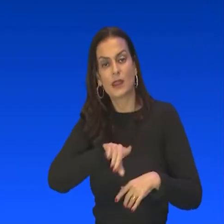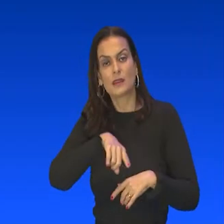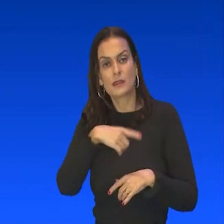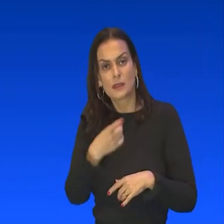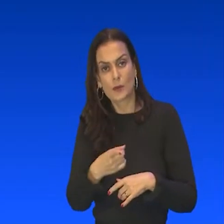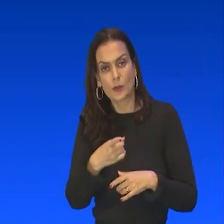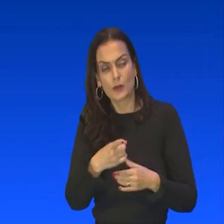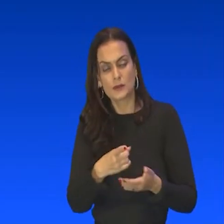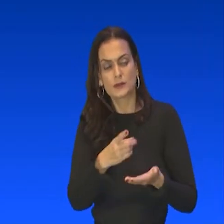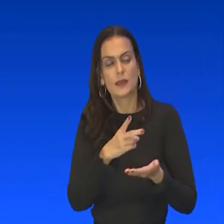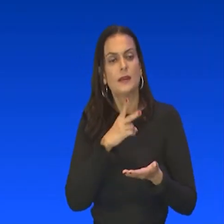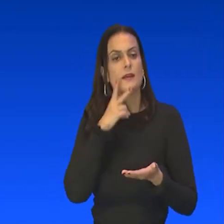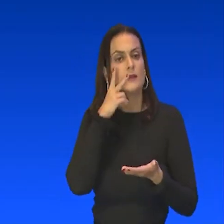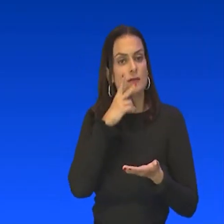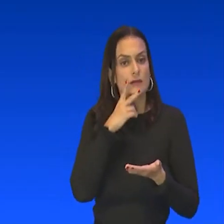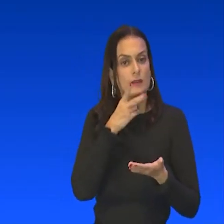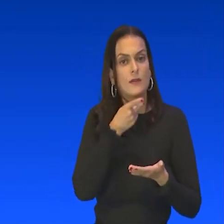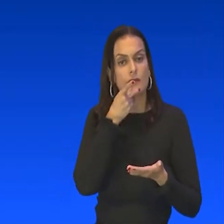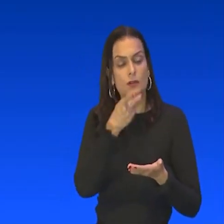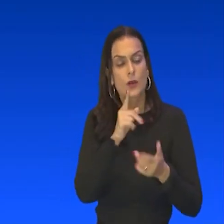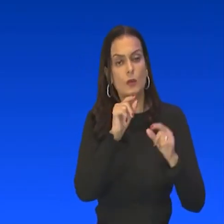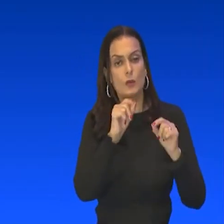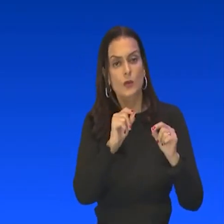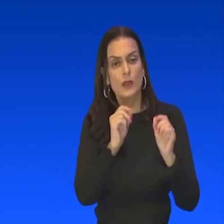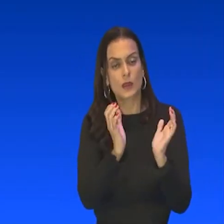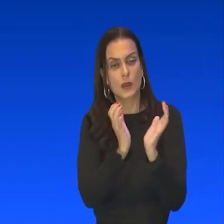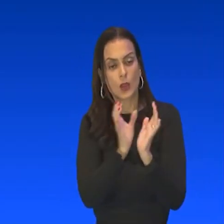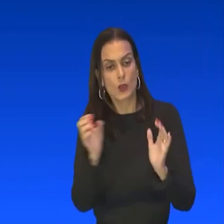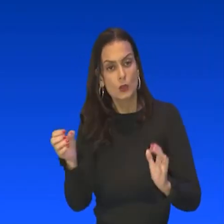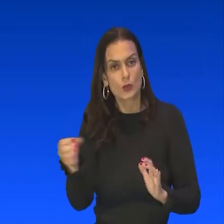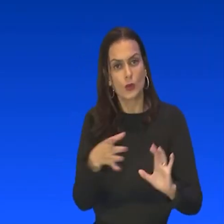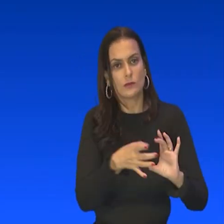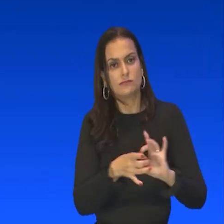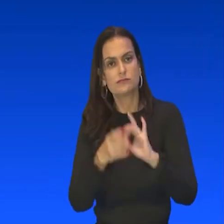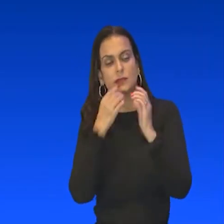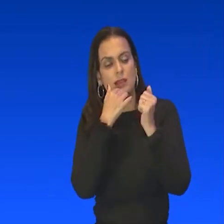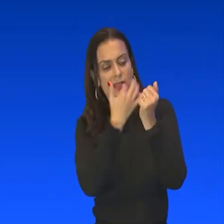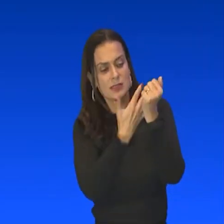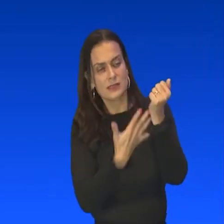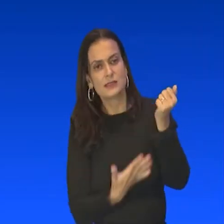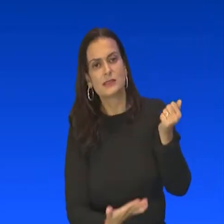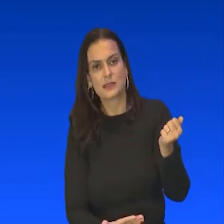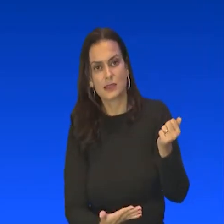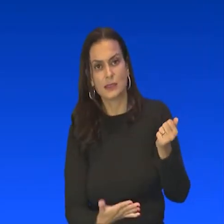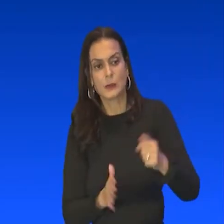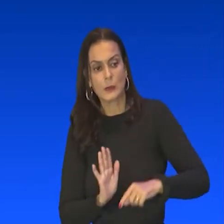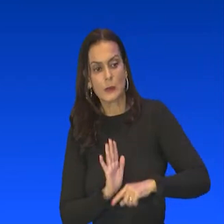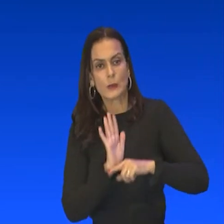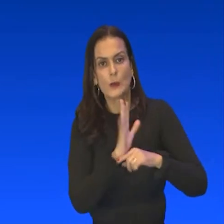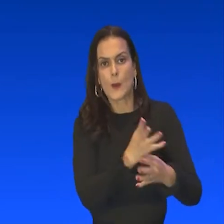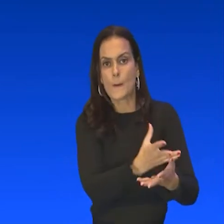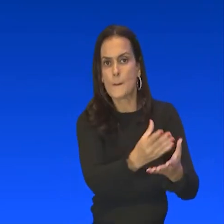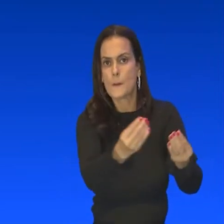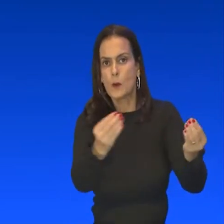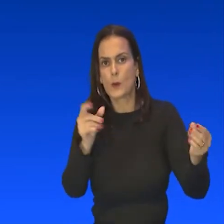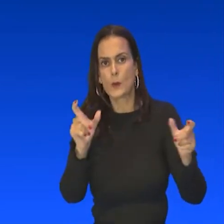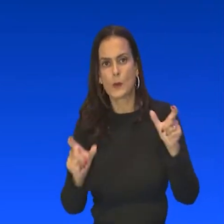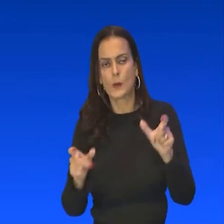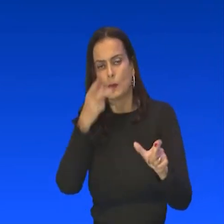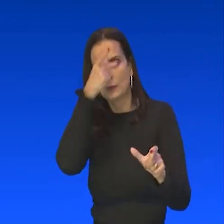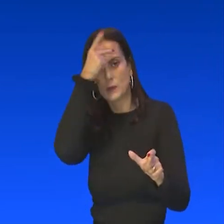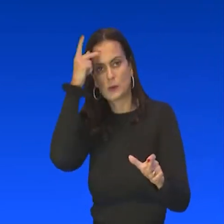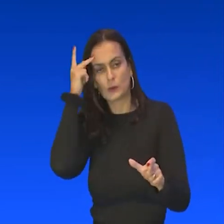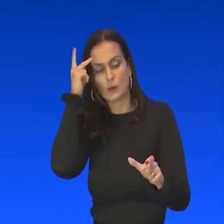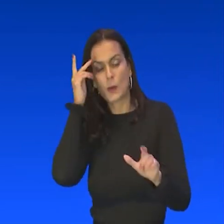tomou o cálice, dizendo: Este é o cálice da nova aliança no meu sangue, derramado em favor de muitos. Todavia, a mão